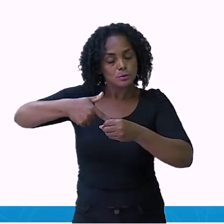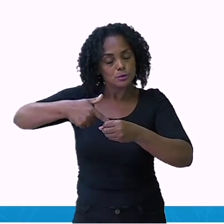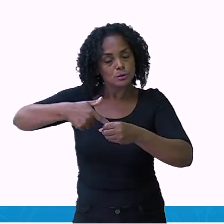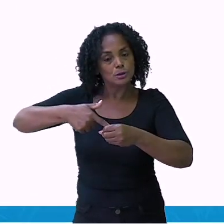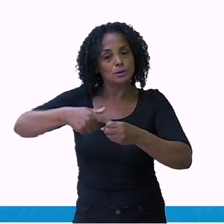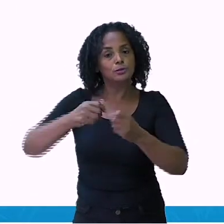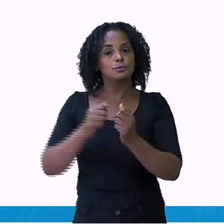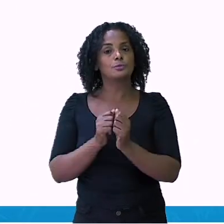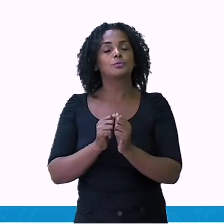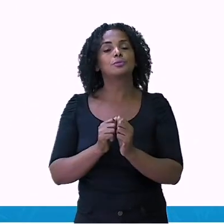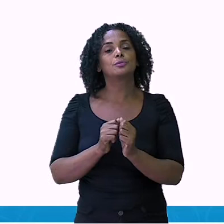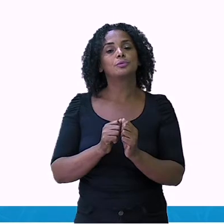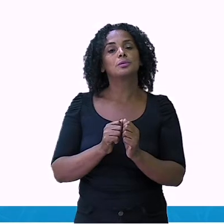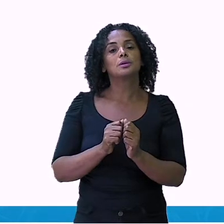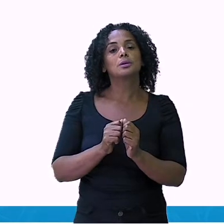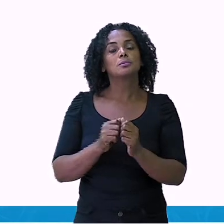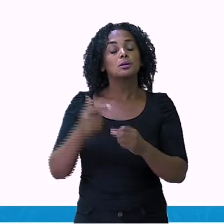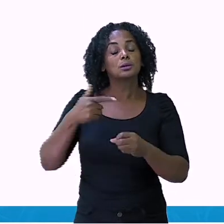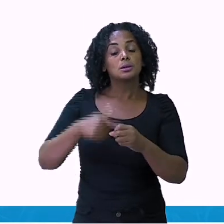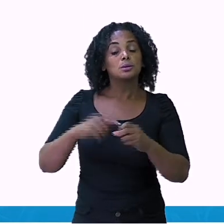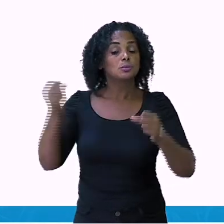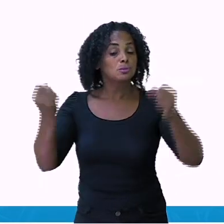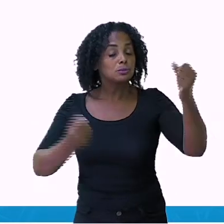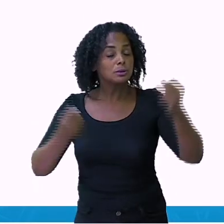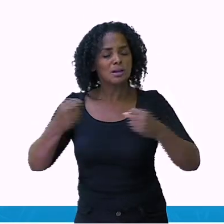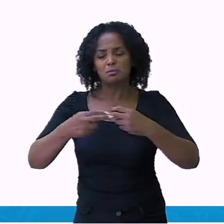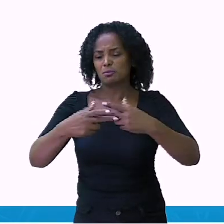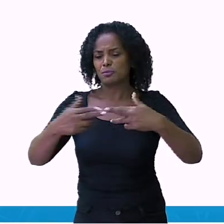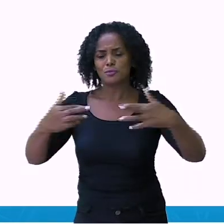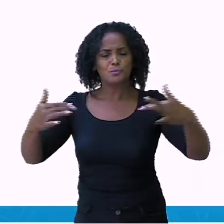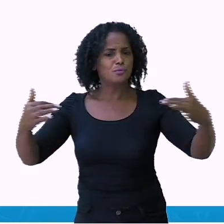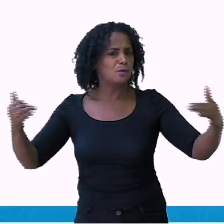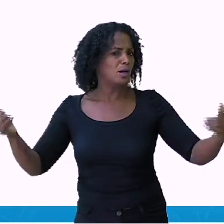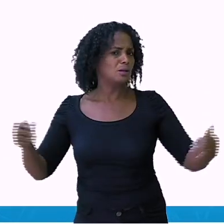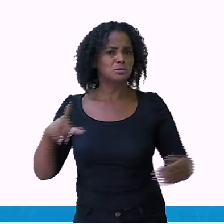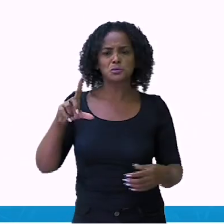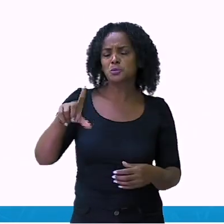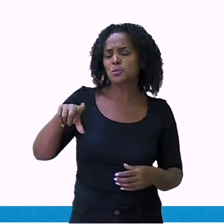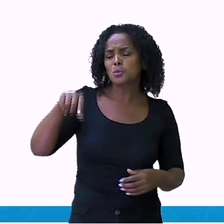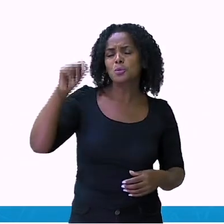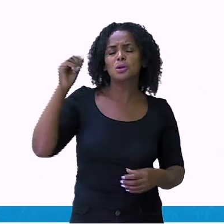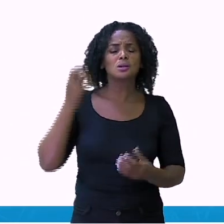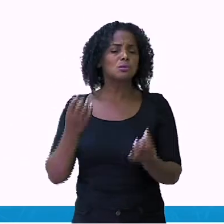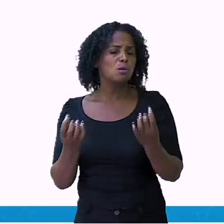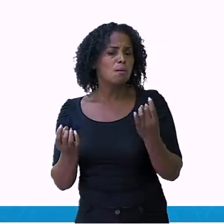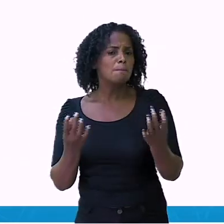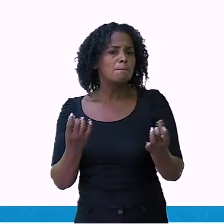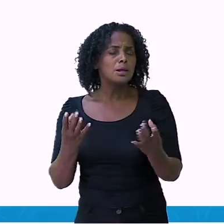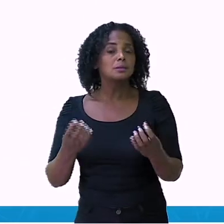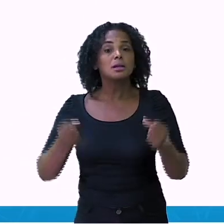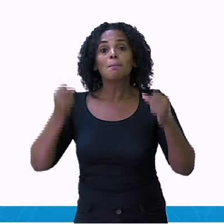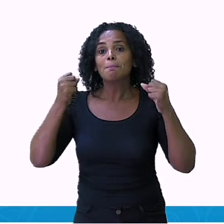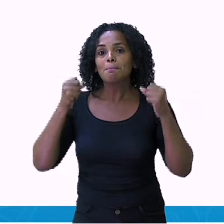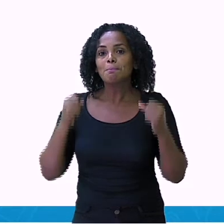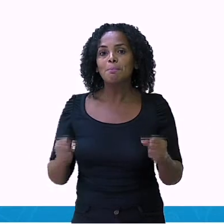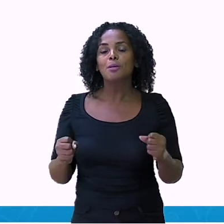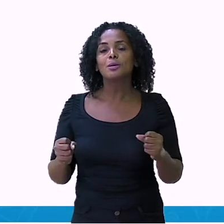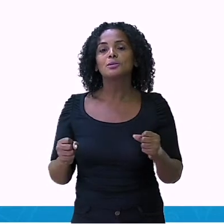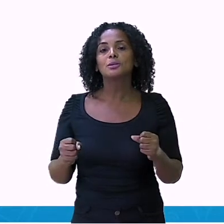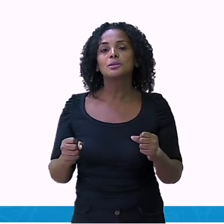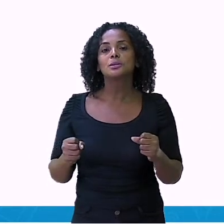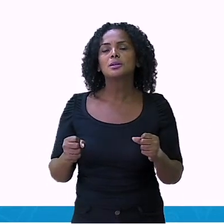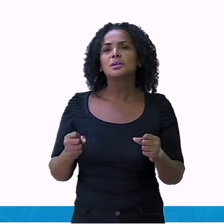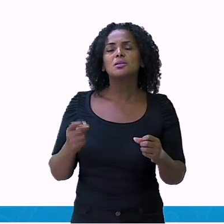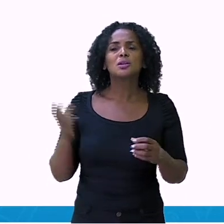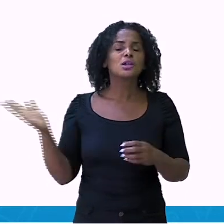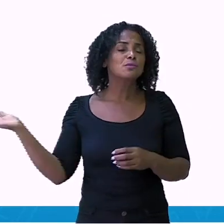né, para abastecer os carros, e variedade de escolha do comércio, porque olha só, você pode, por exemplo, você da zona rural,